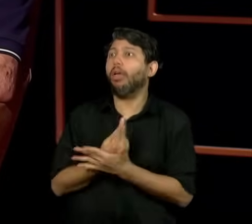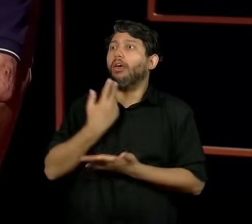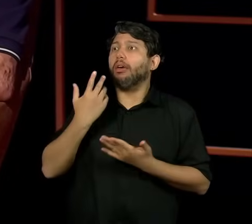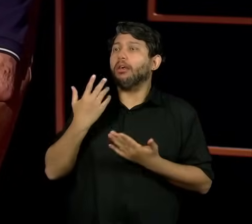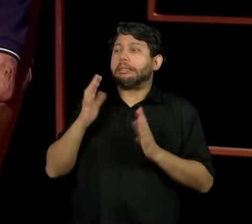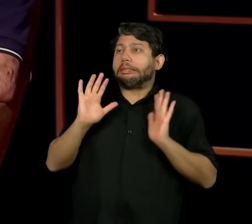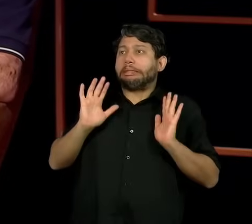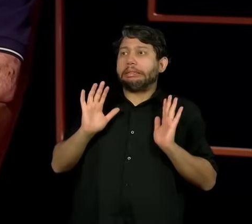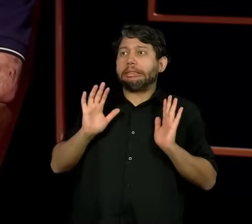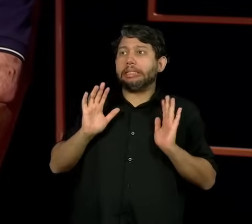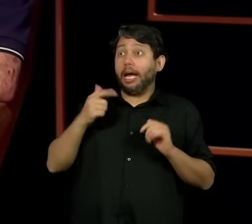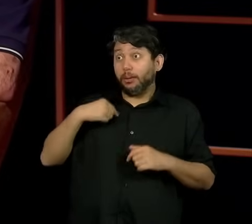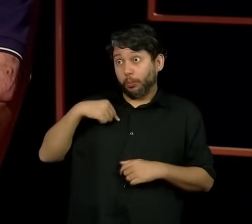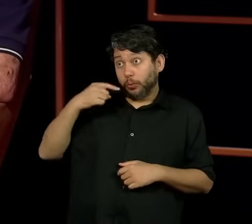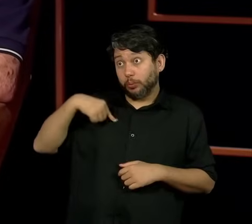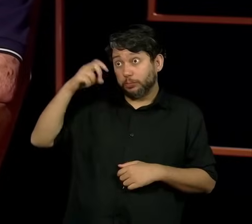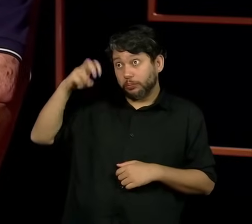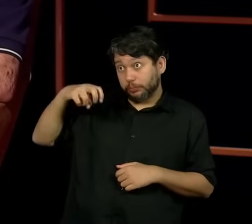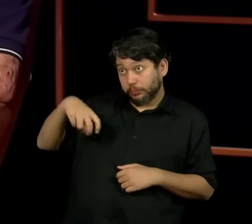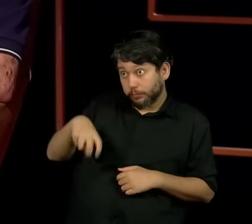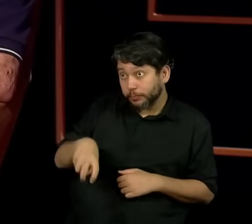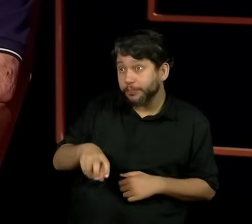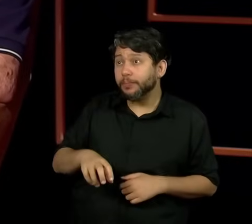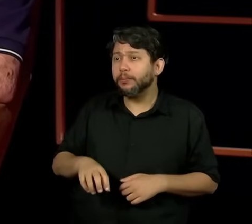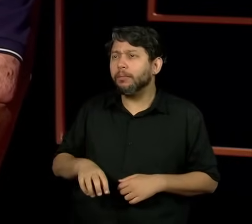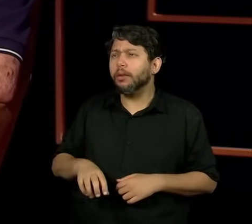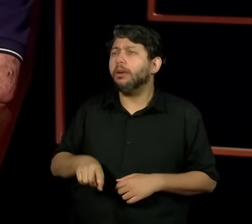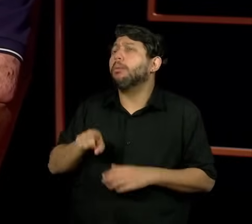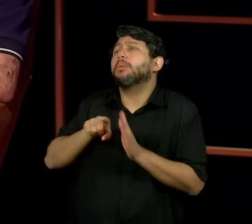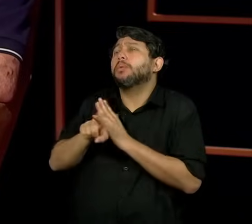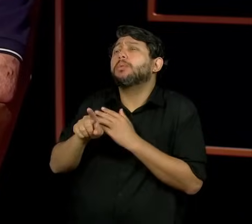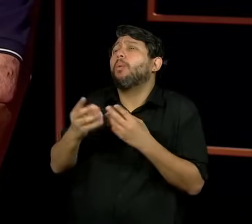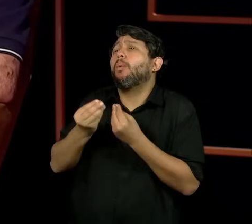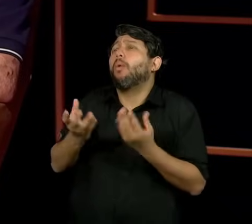o Avancini. Como foi, mestre? Ele falou, olha, foi muito mal.